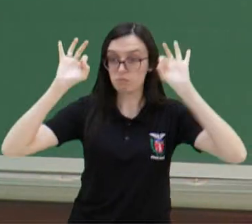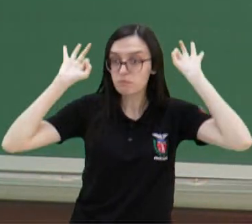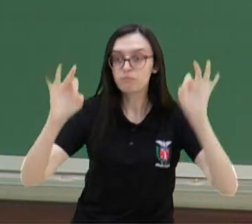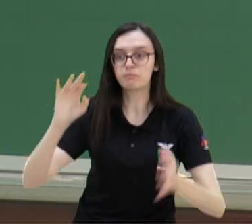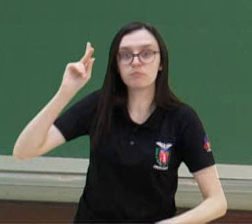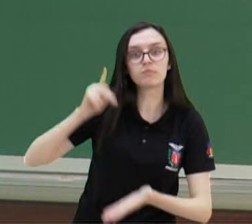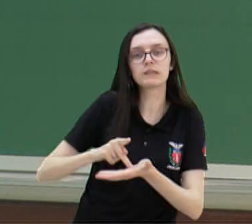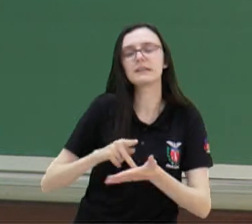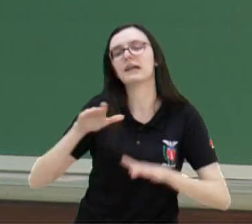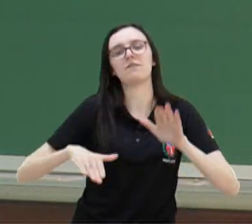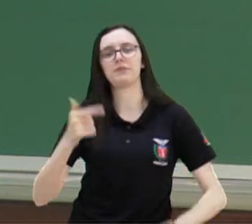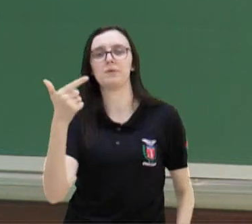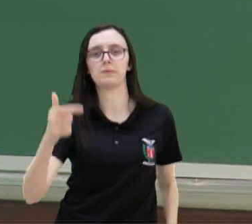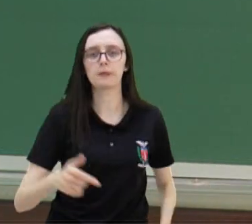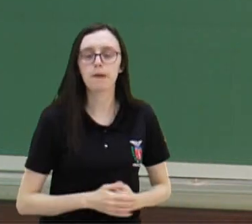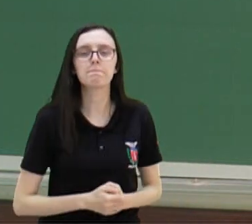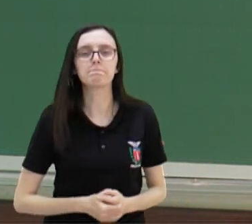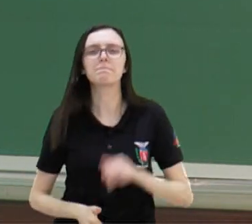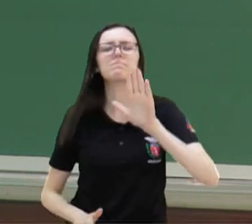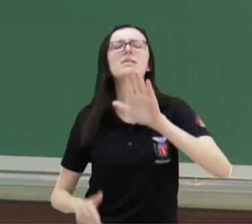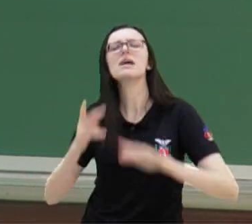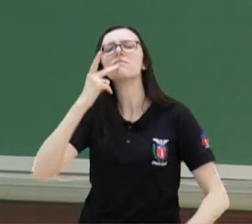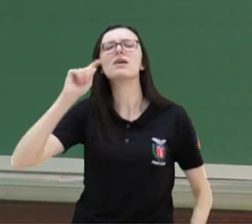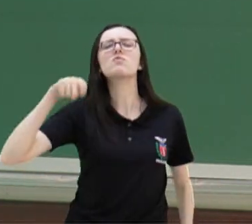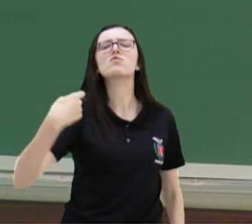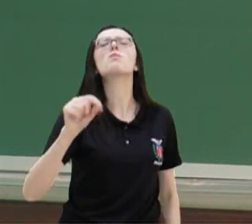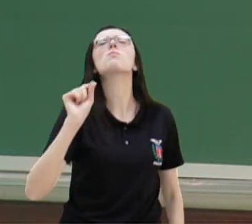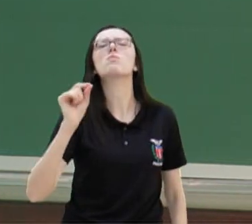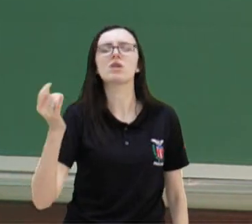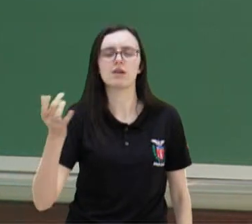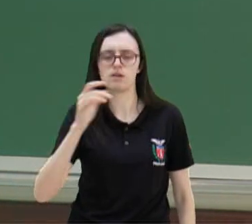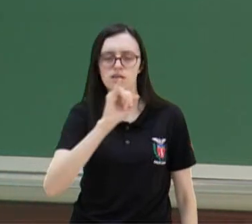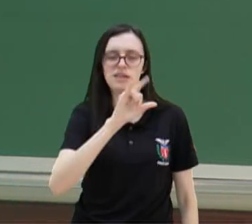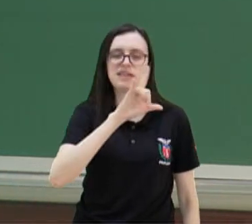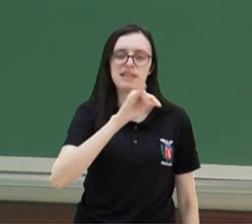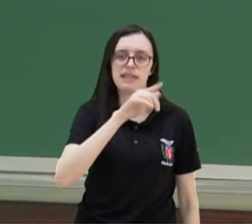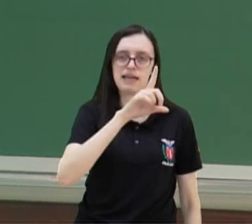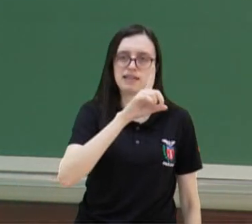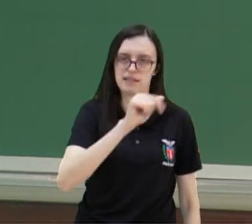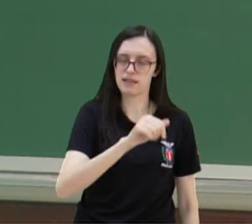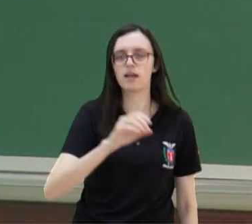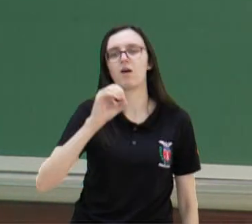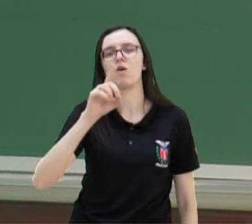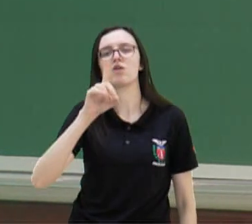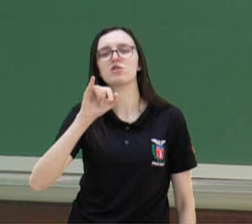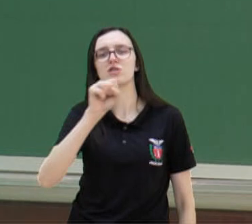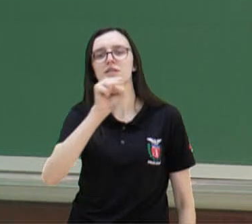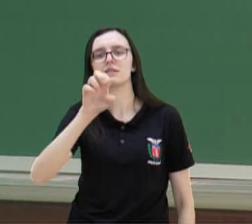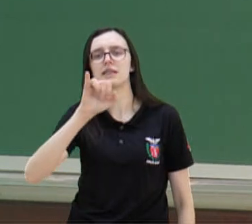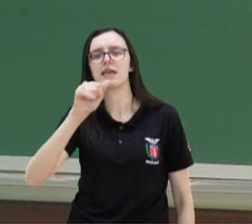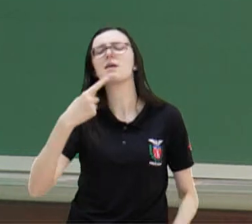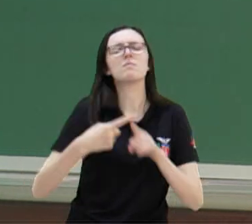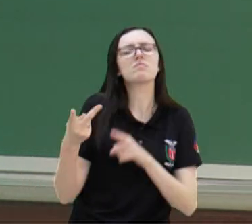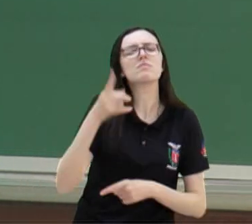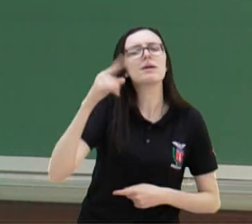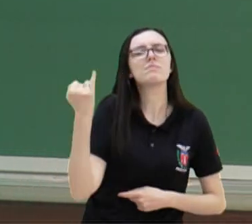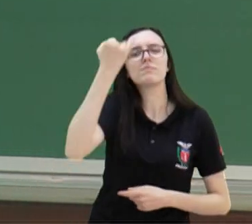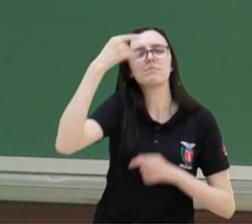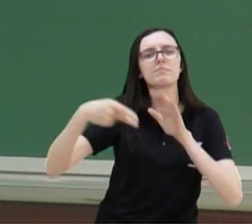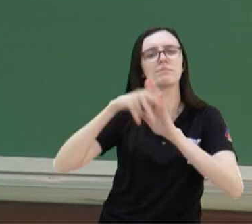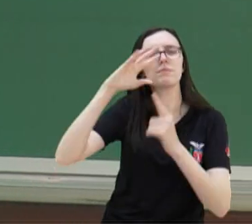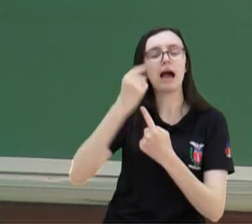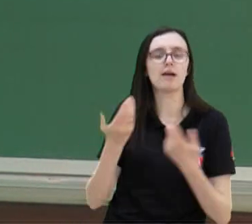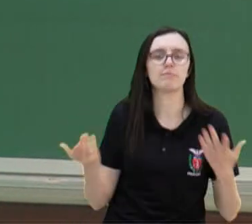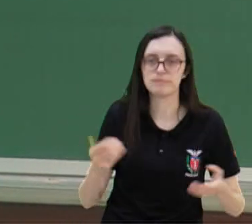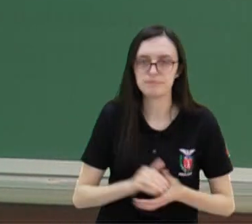original, beleza? Então tá, o que diz respeito à Ilíada e Odisseia e por que elas são importantes para a nossa aula de arte? Bom, é que